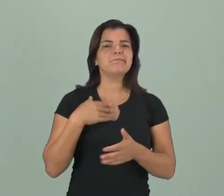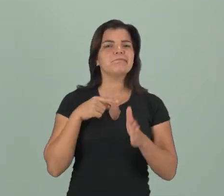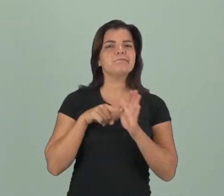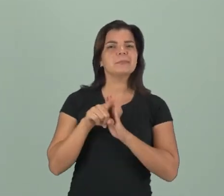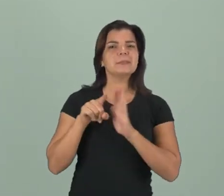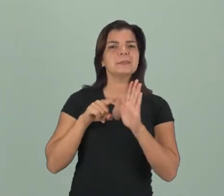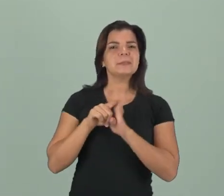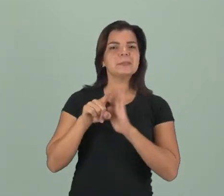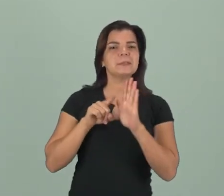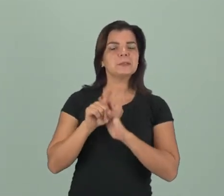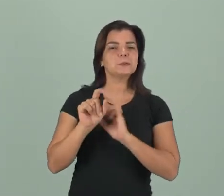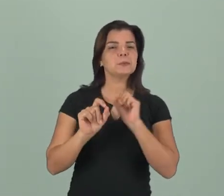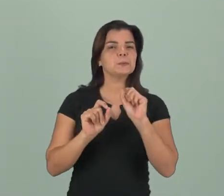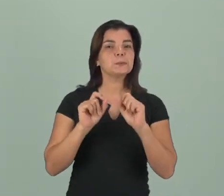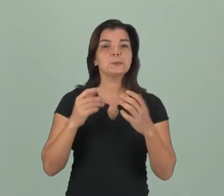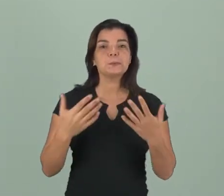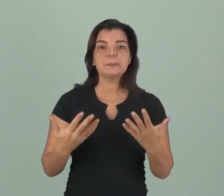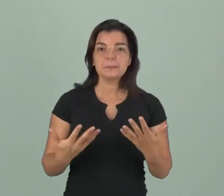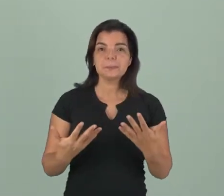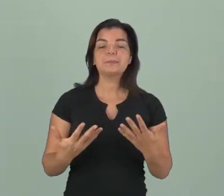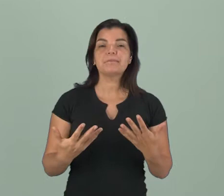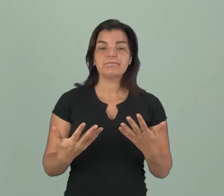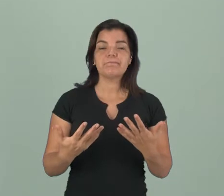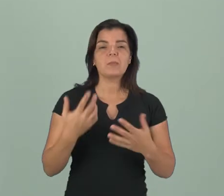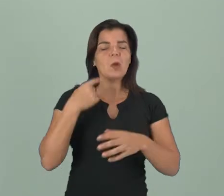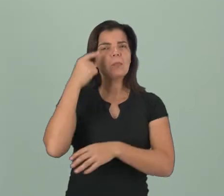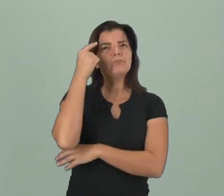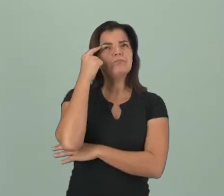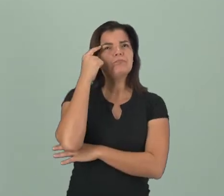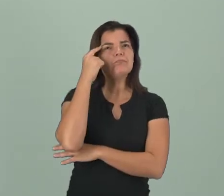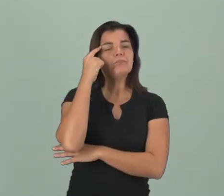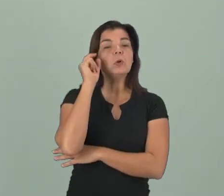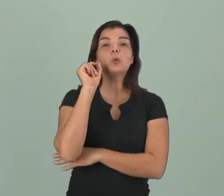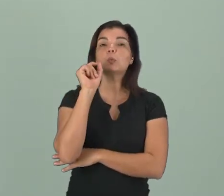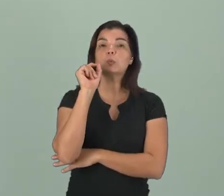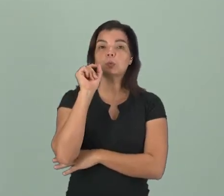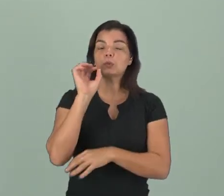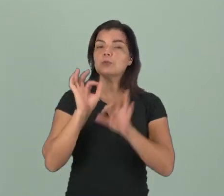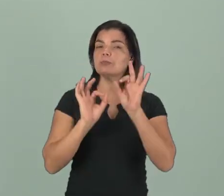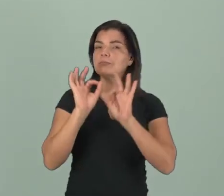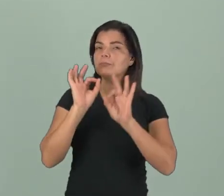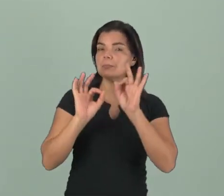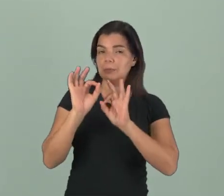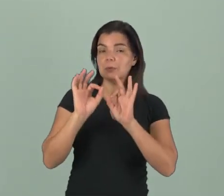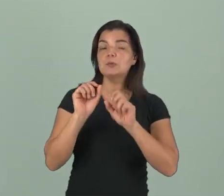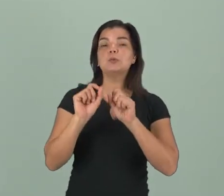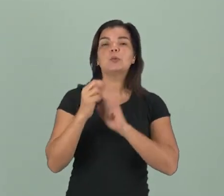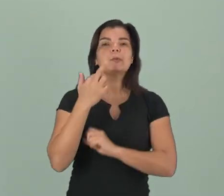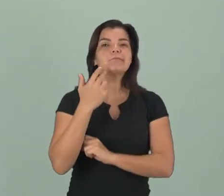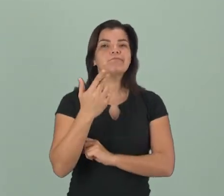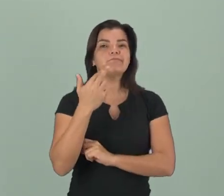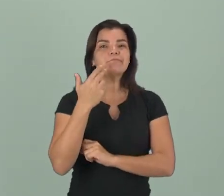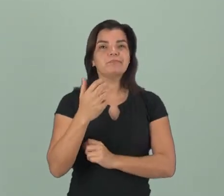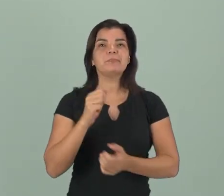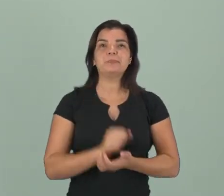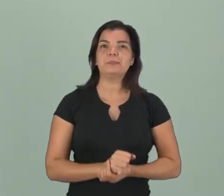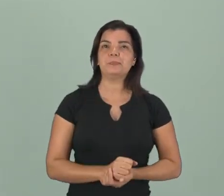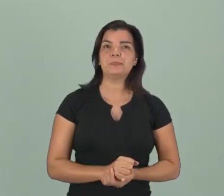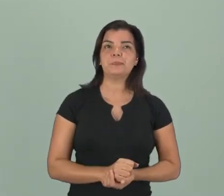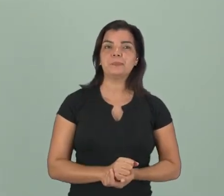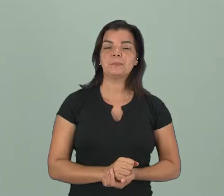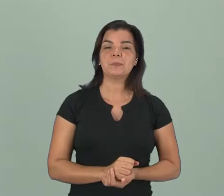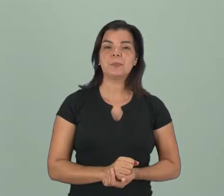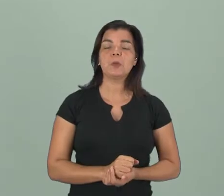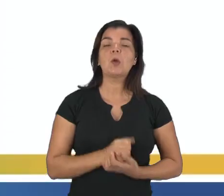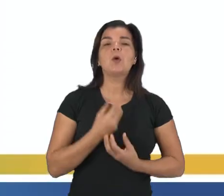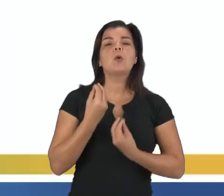alguns questionamentos que levem nós a pensar um pouquinho sobre essa questão de construção de idioma Então me forma